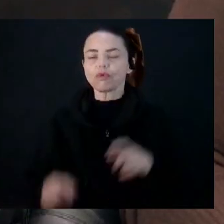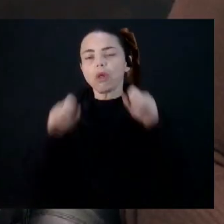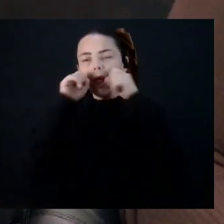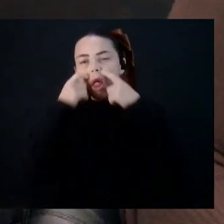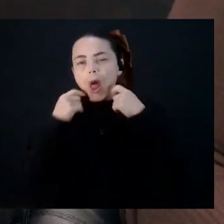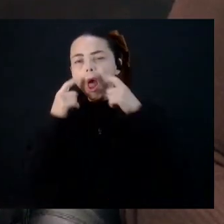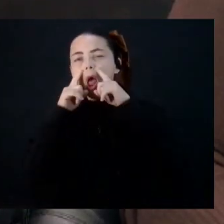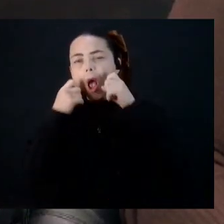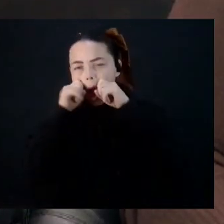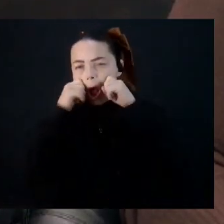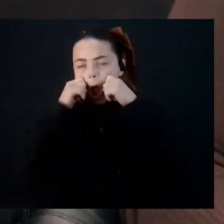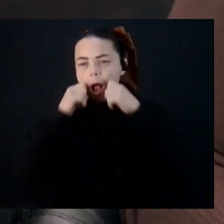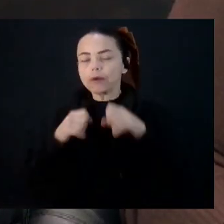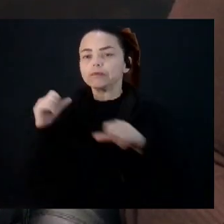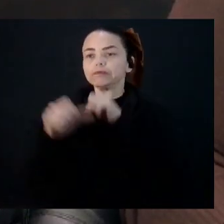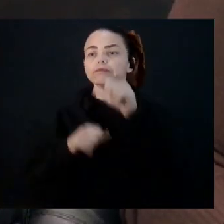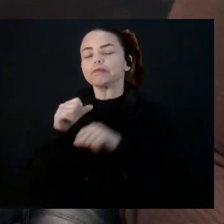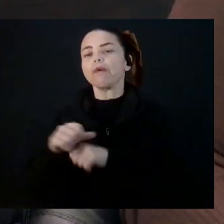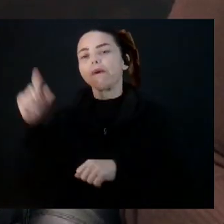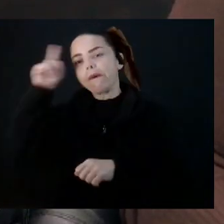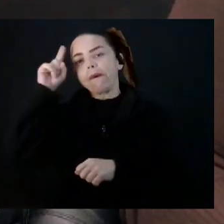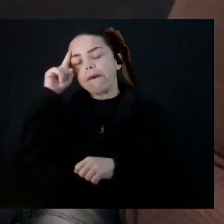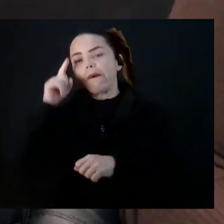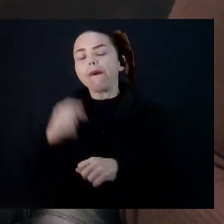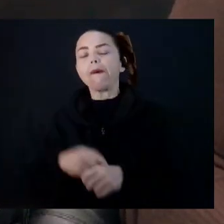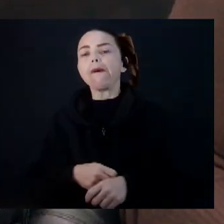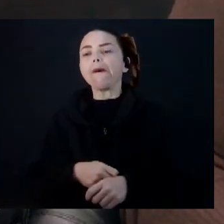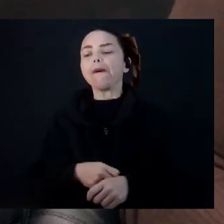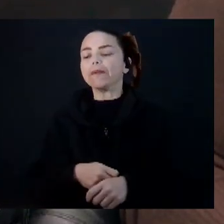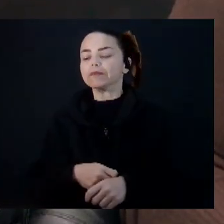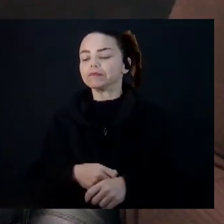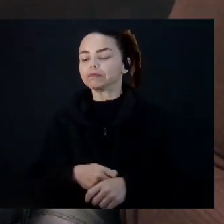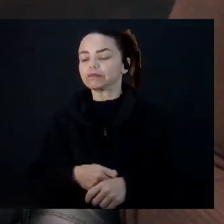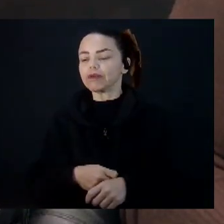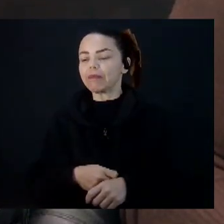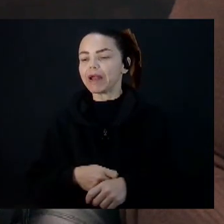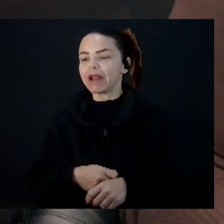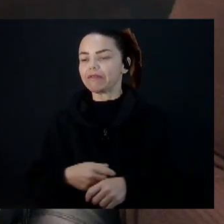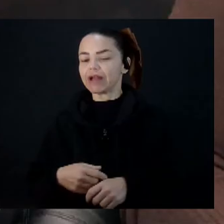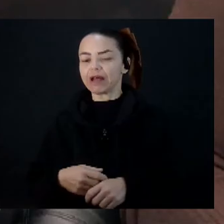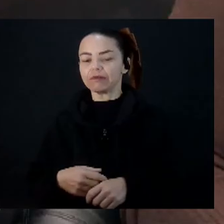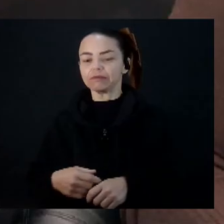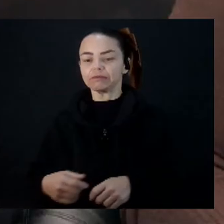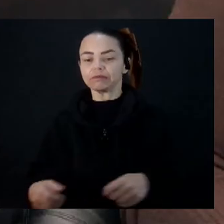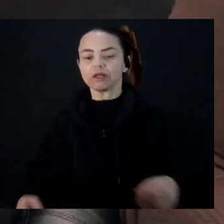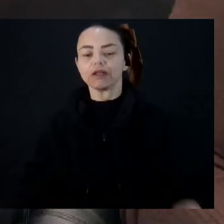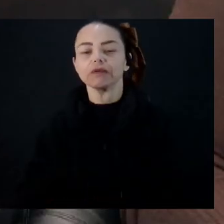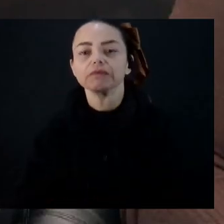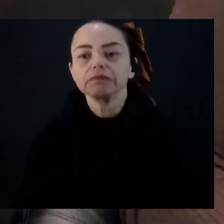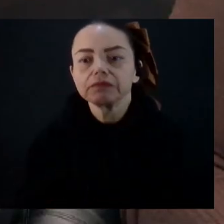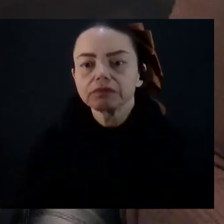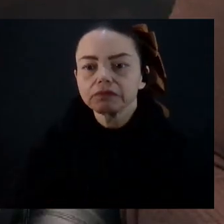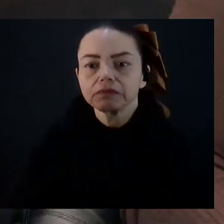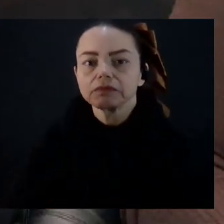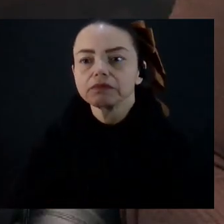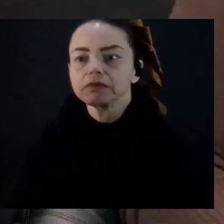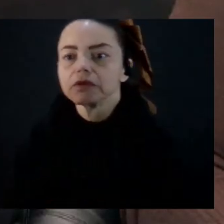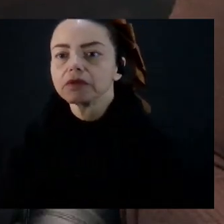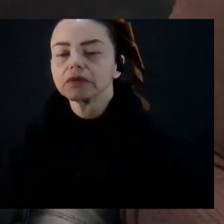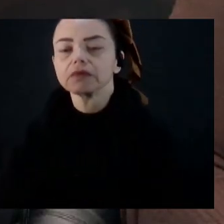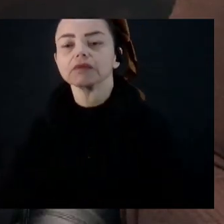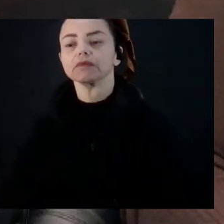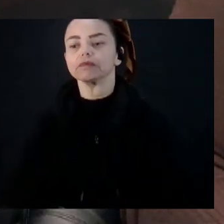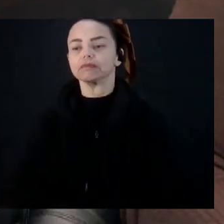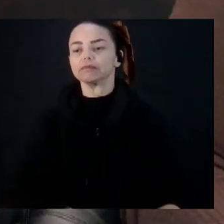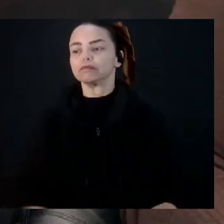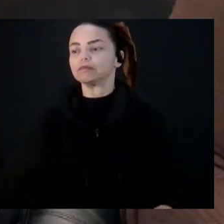a mudança na rotina do sono. Sim. Dependendo da faixa etária, quando essa criança ela já tem o controle de esfíncteres, de